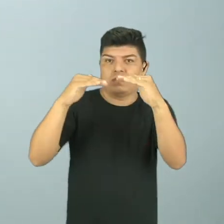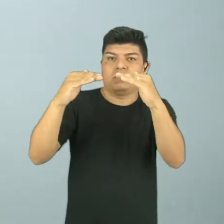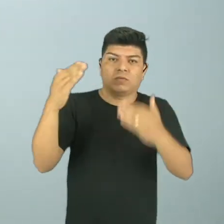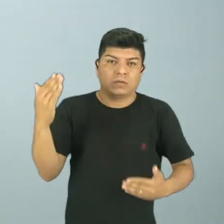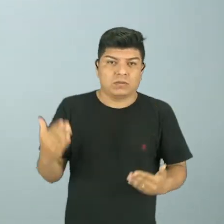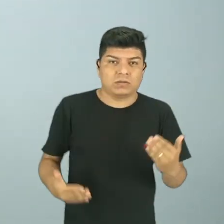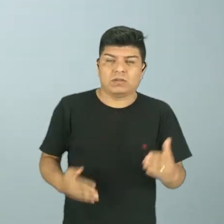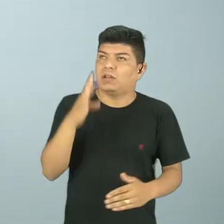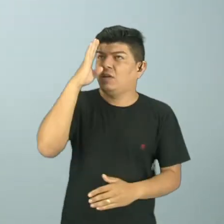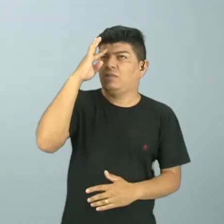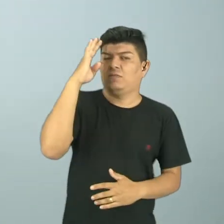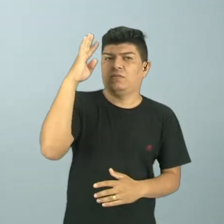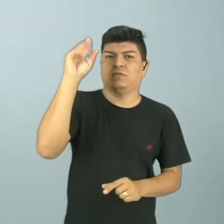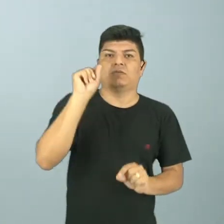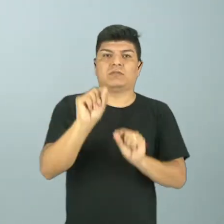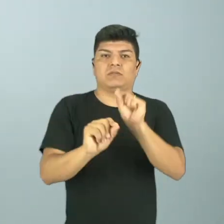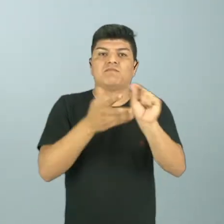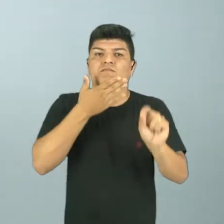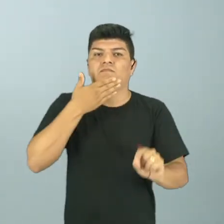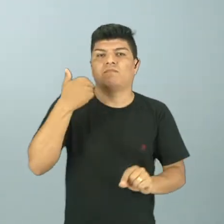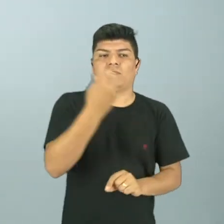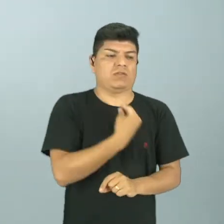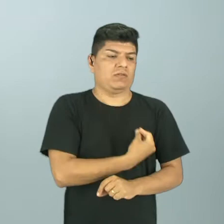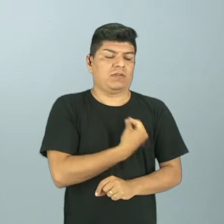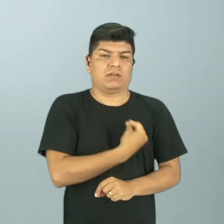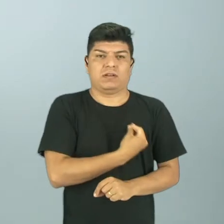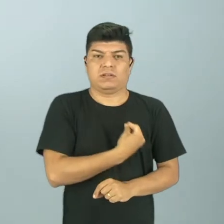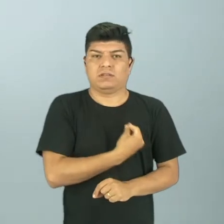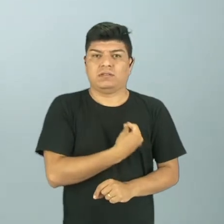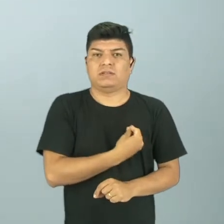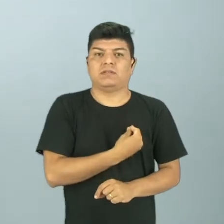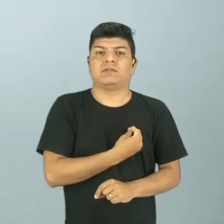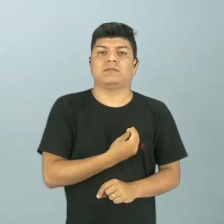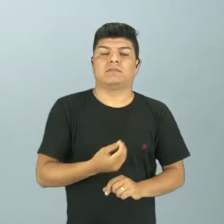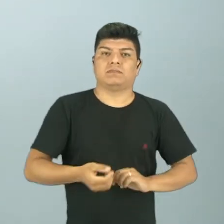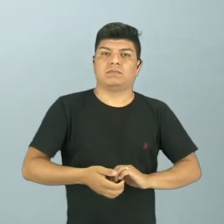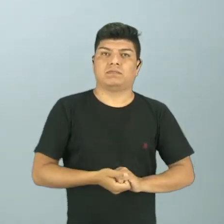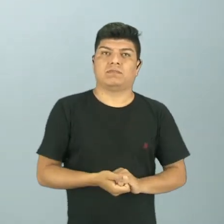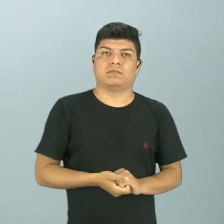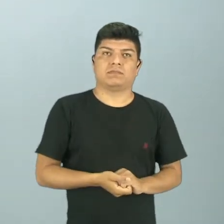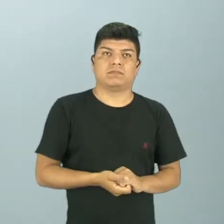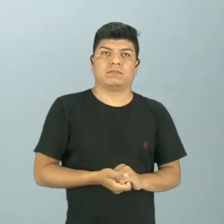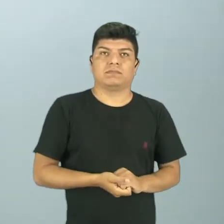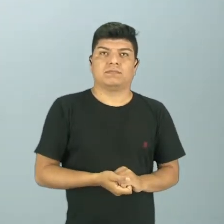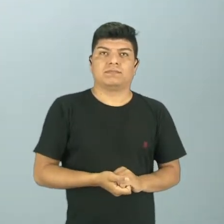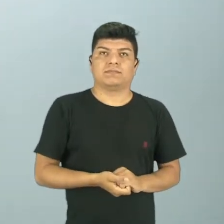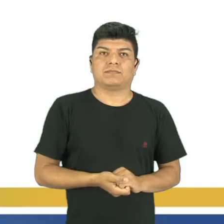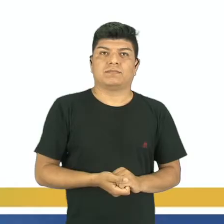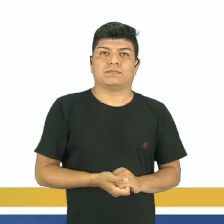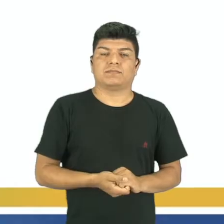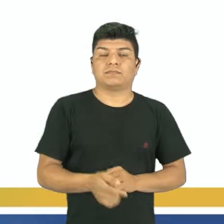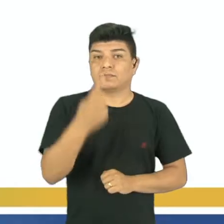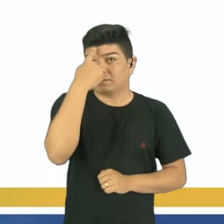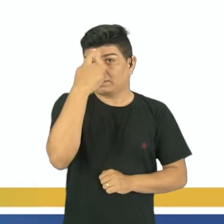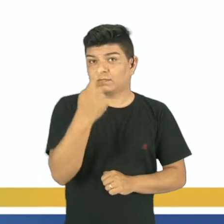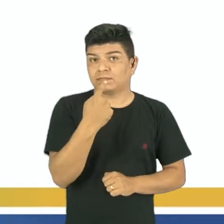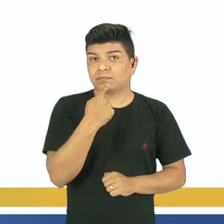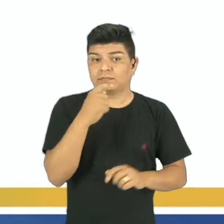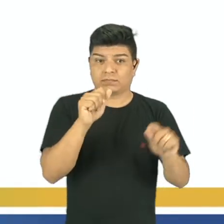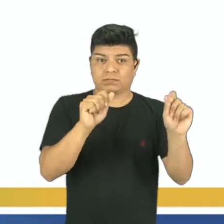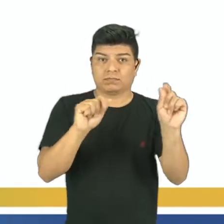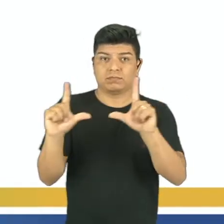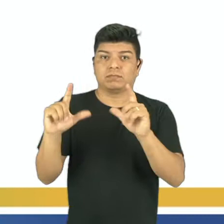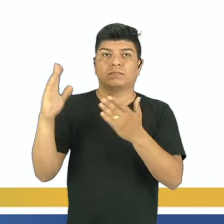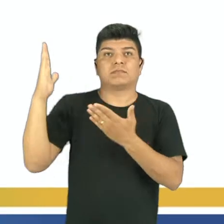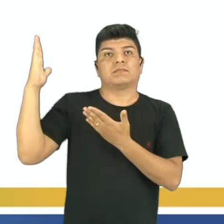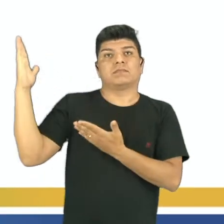com esse sonho de melhorar de vida, de fazer poupança. E aí eu trago para vocês uma outra